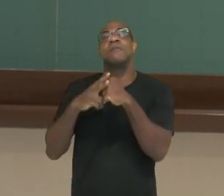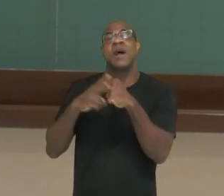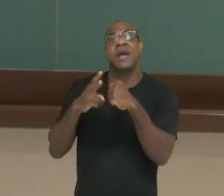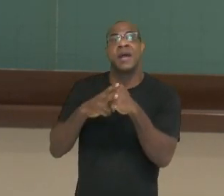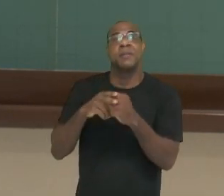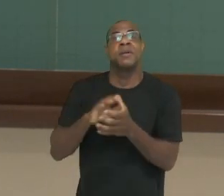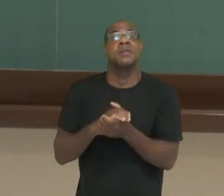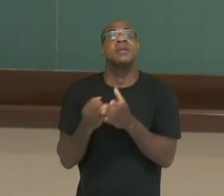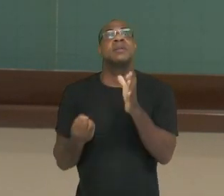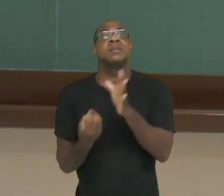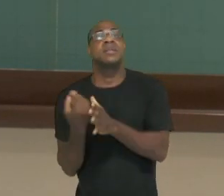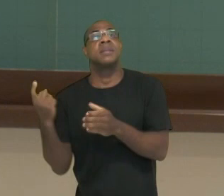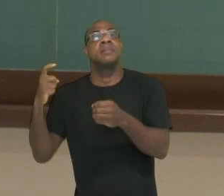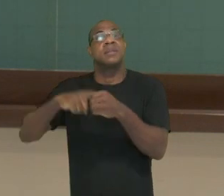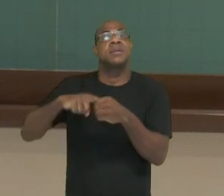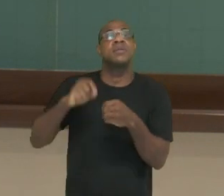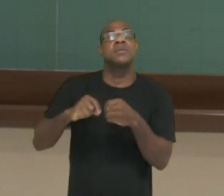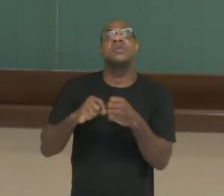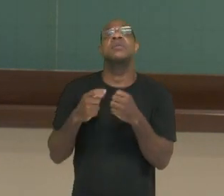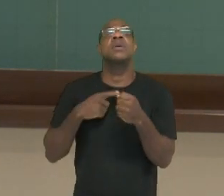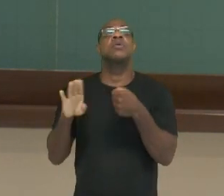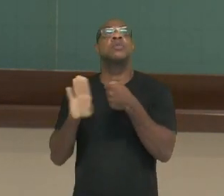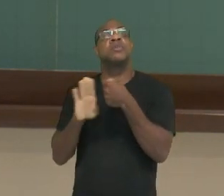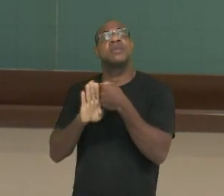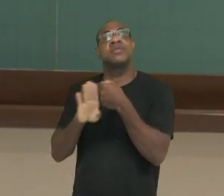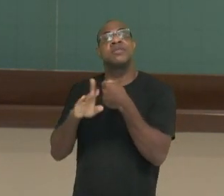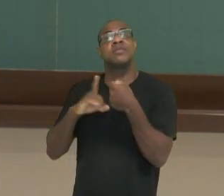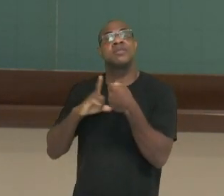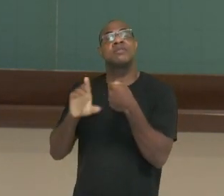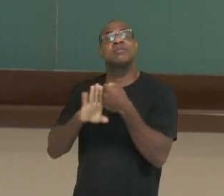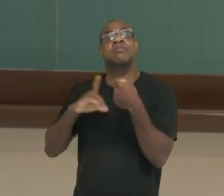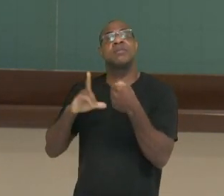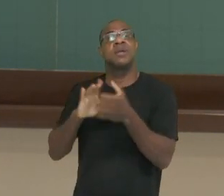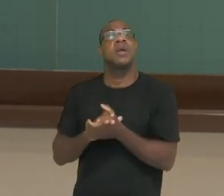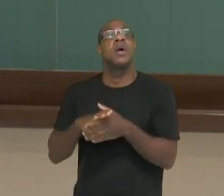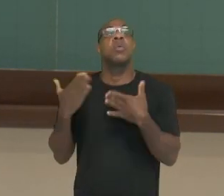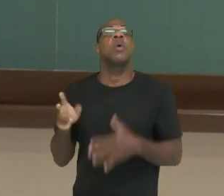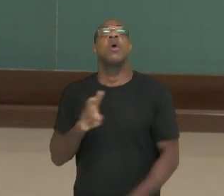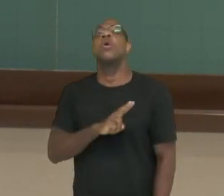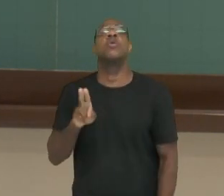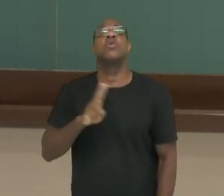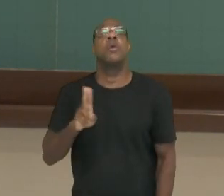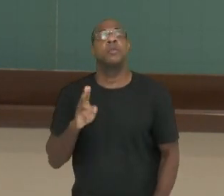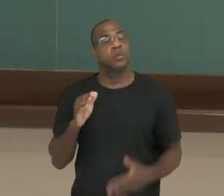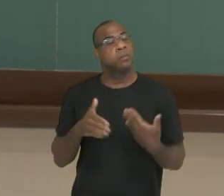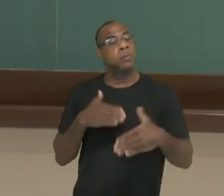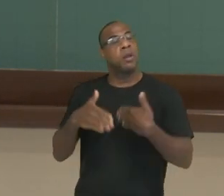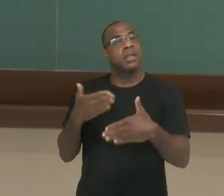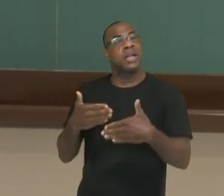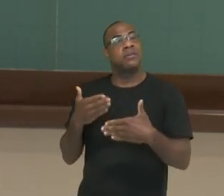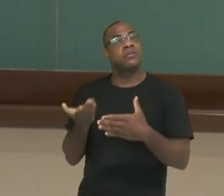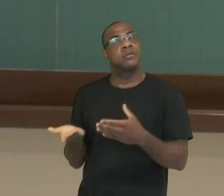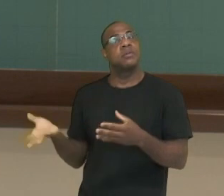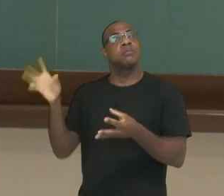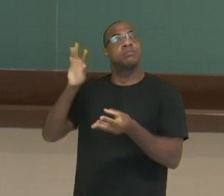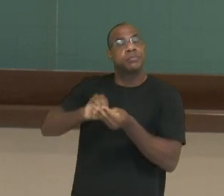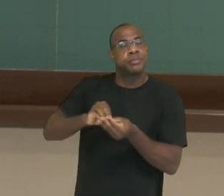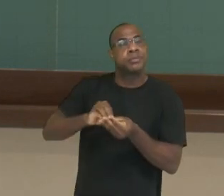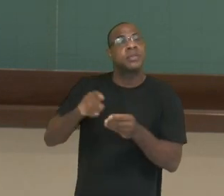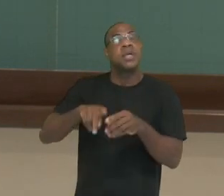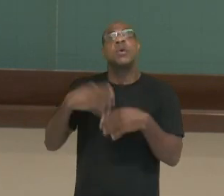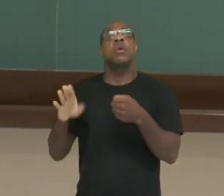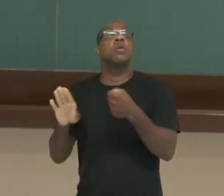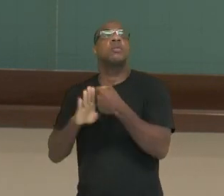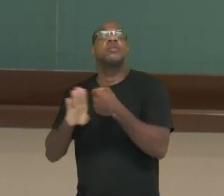um substantivo no entrecho. Qual o nome desse processo de retomada e qual o